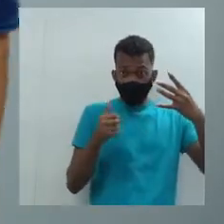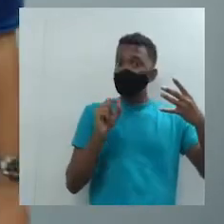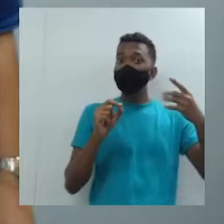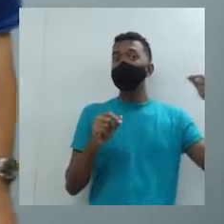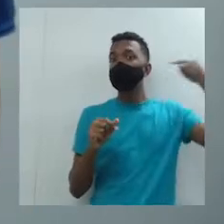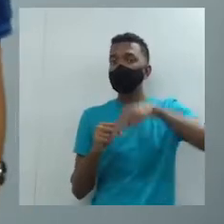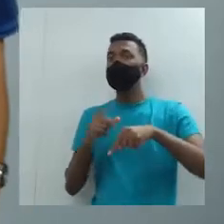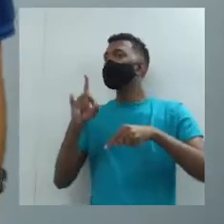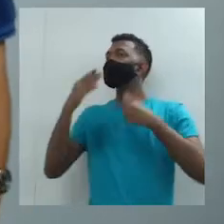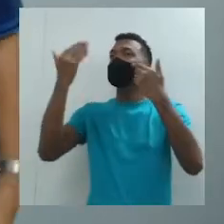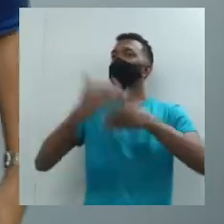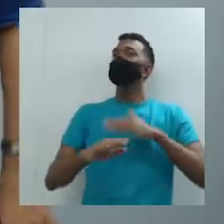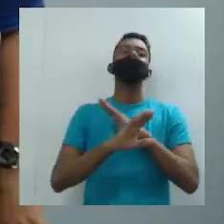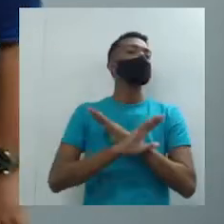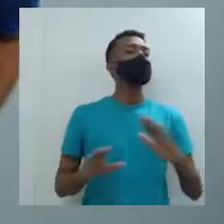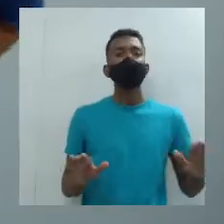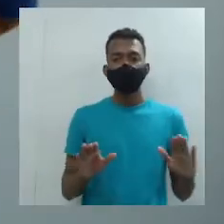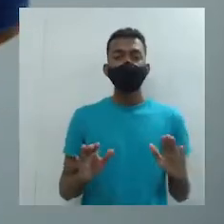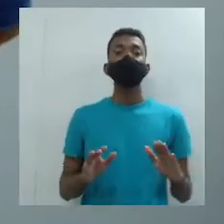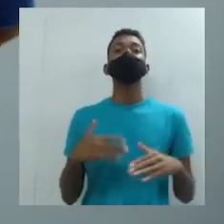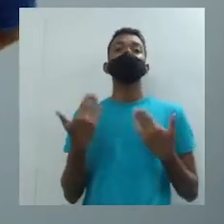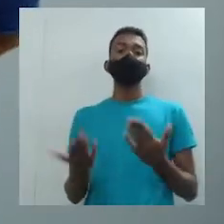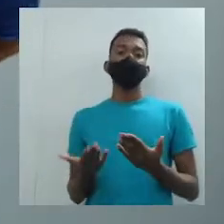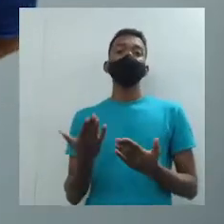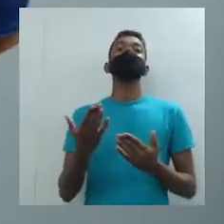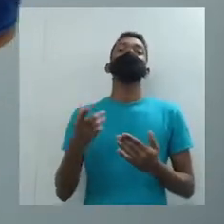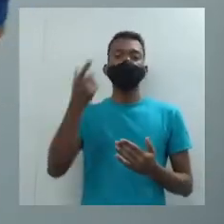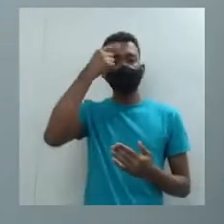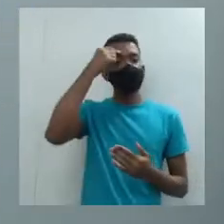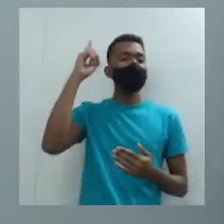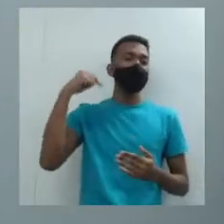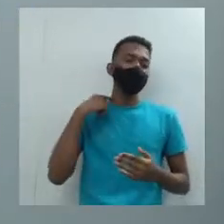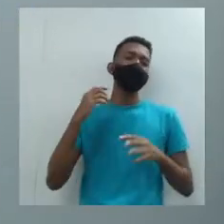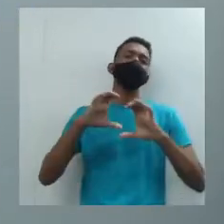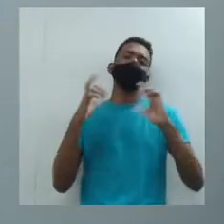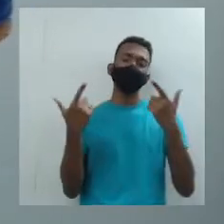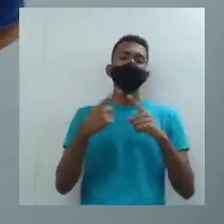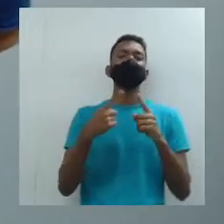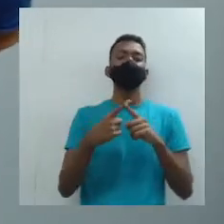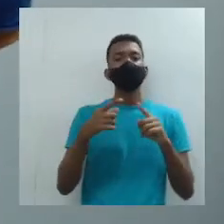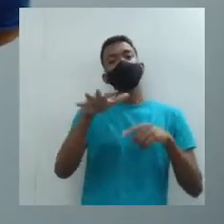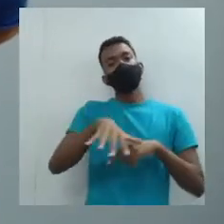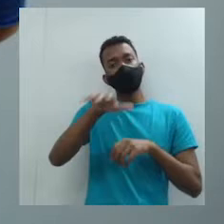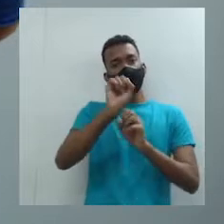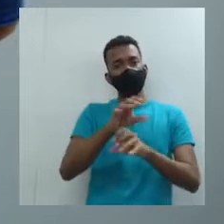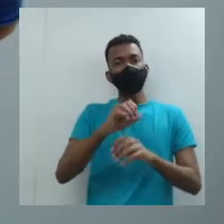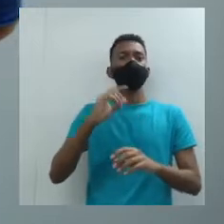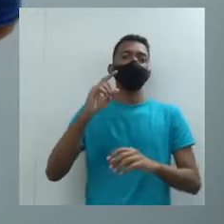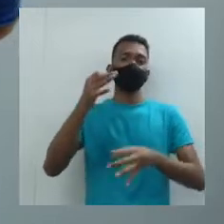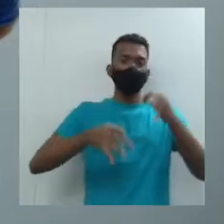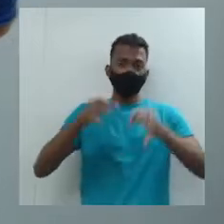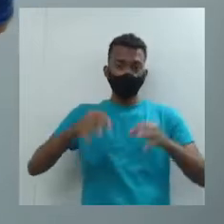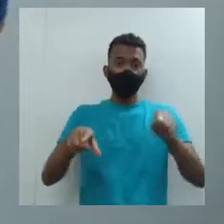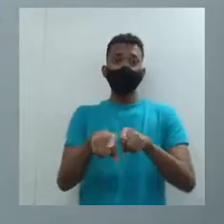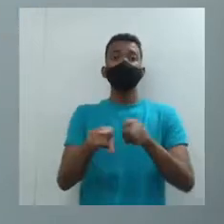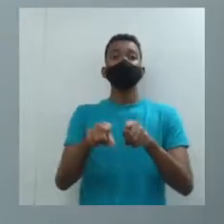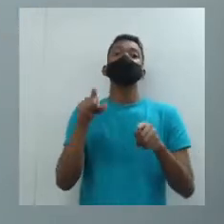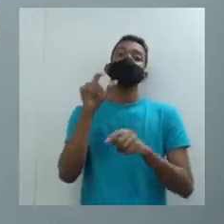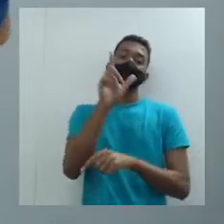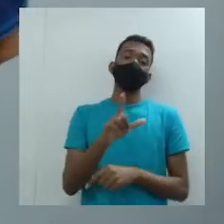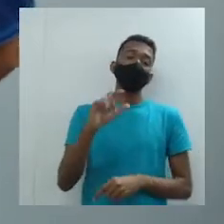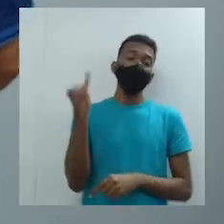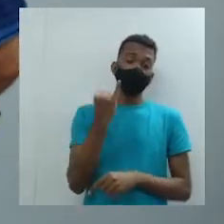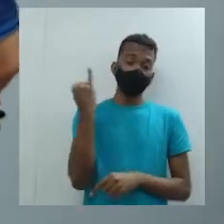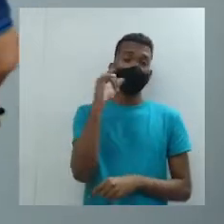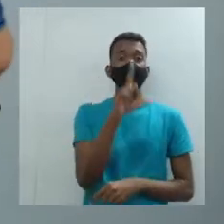a Faculdade de Direito, além, obviamente, da importância educacional e jurídica, professor, tem uma importância literária gigantesca. Não é isso? Também